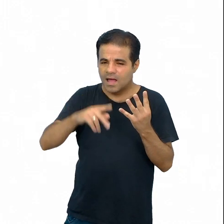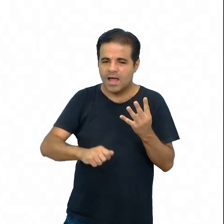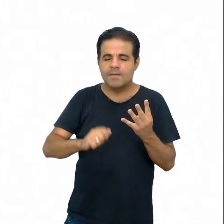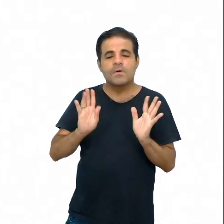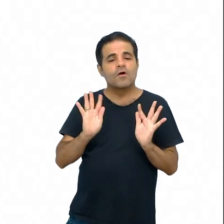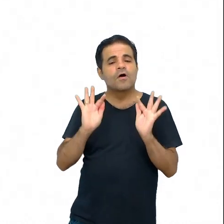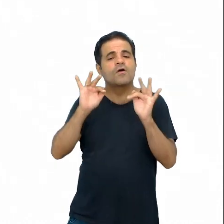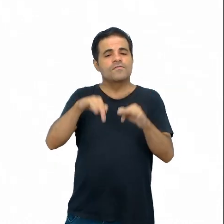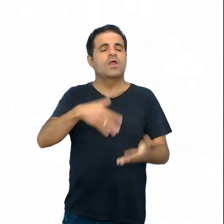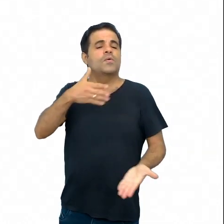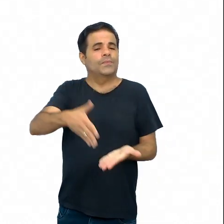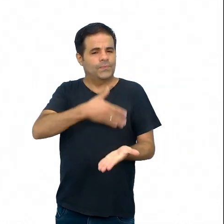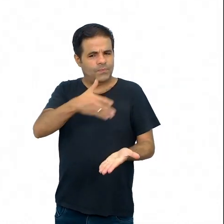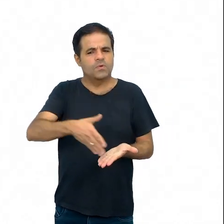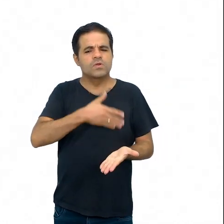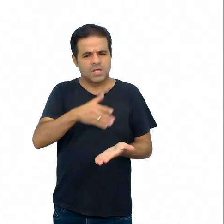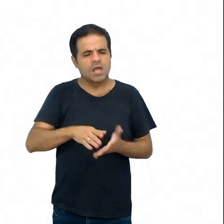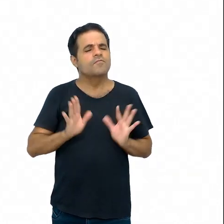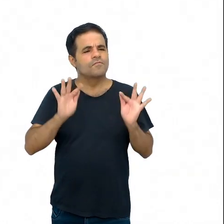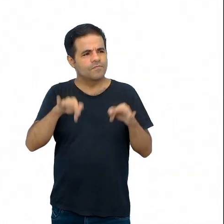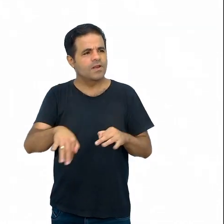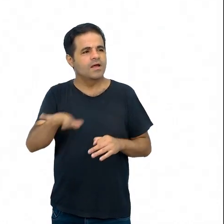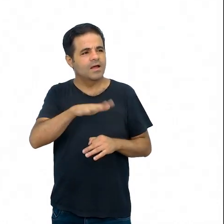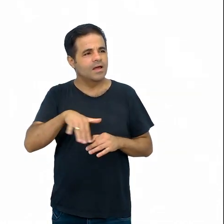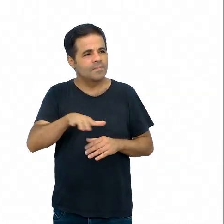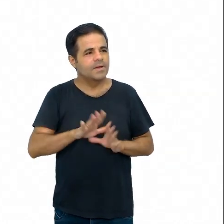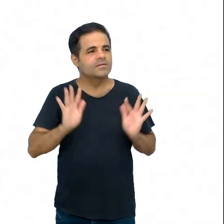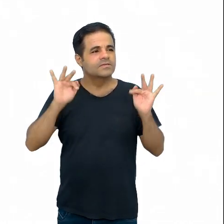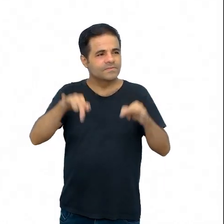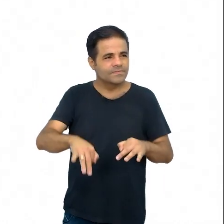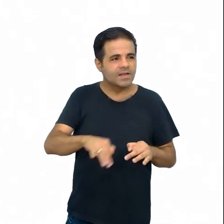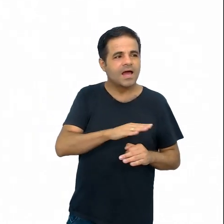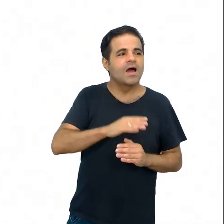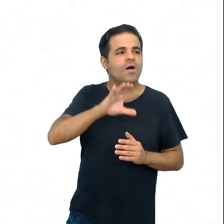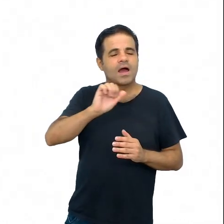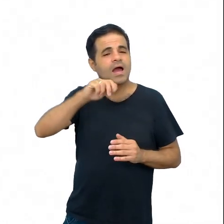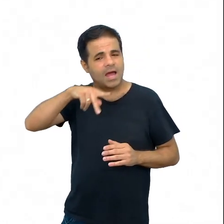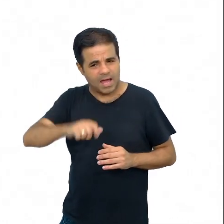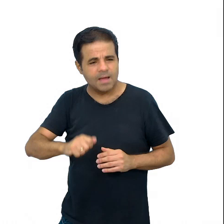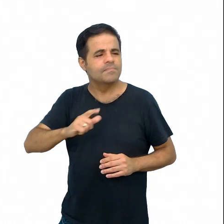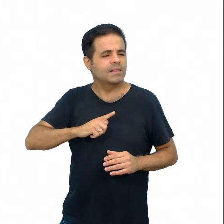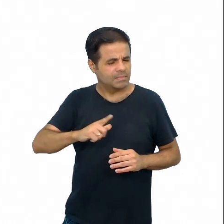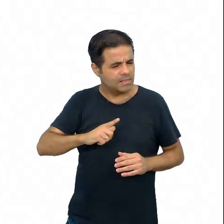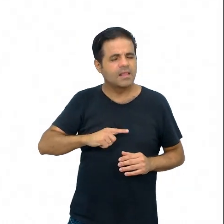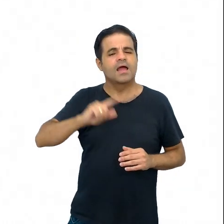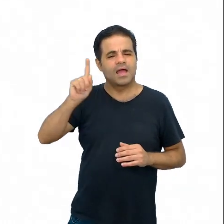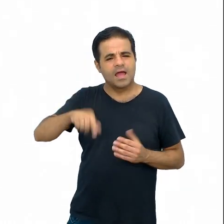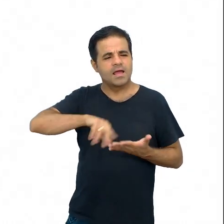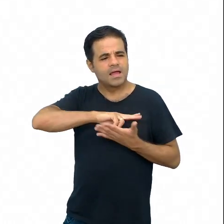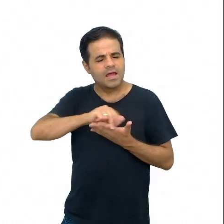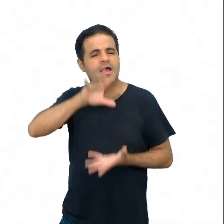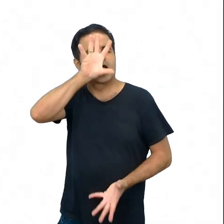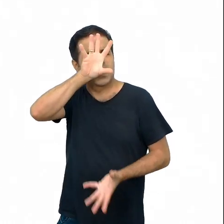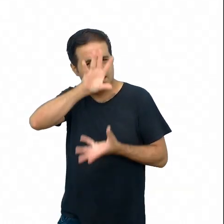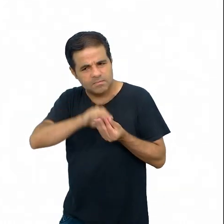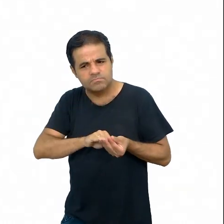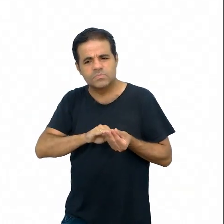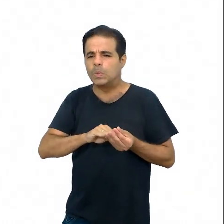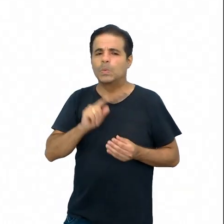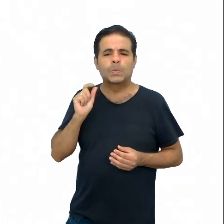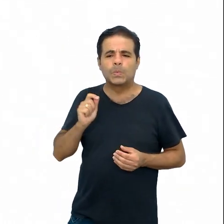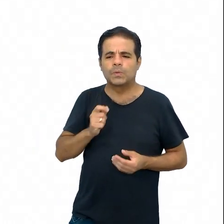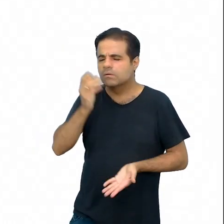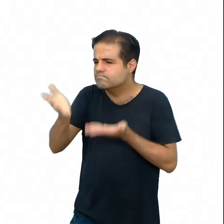no final do livro, né, naquela parte final mesmo da capa, né, onde tem ali uma síntese, né, daquilo que vai